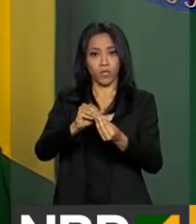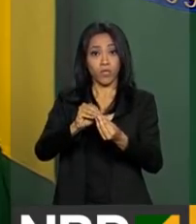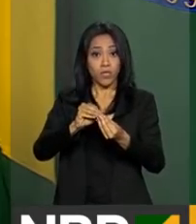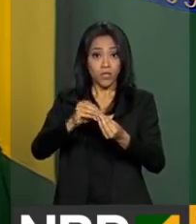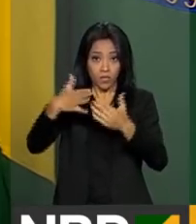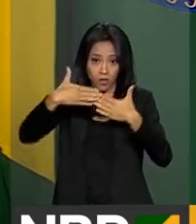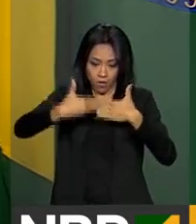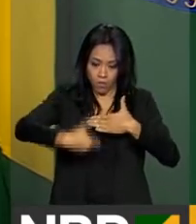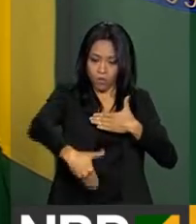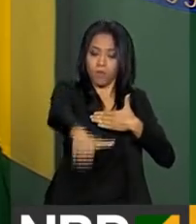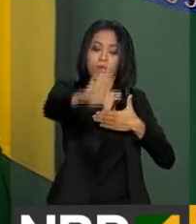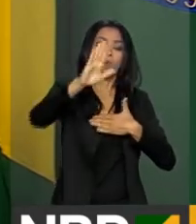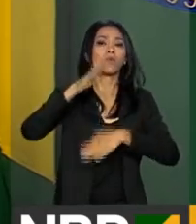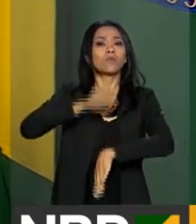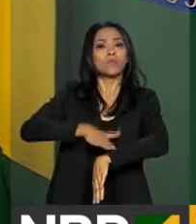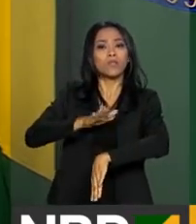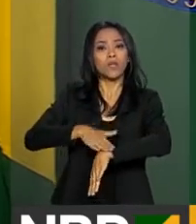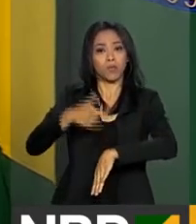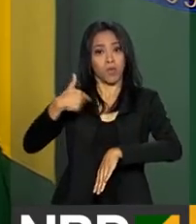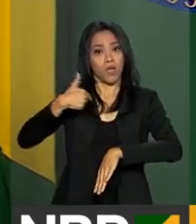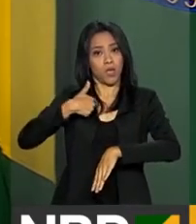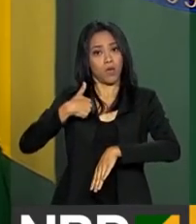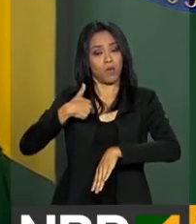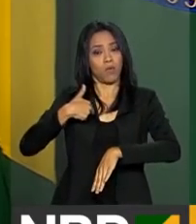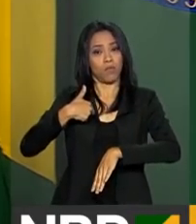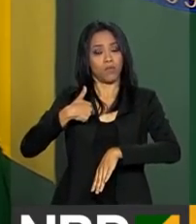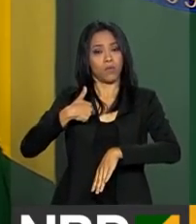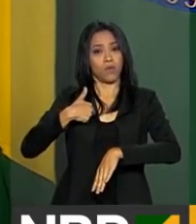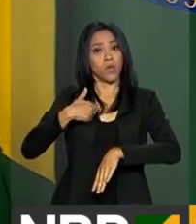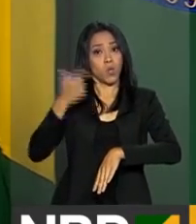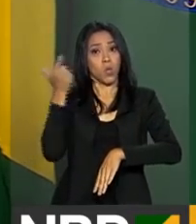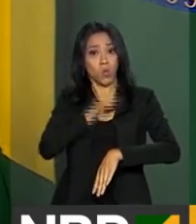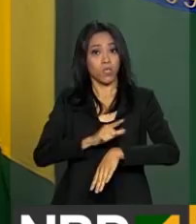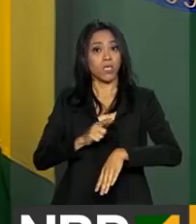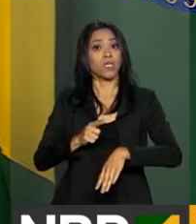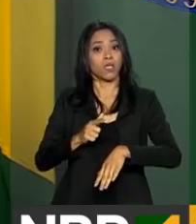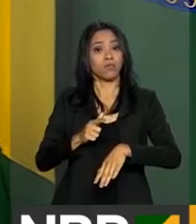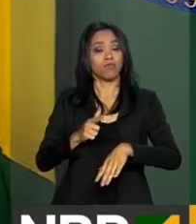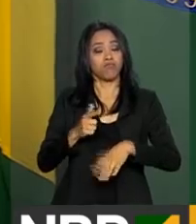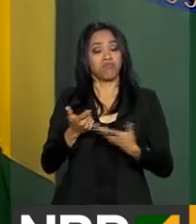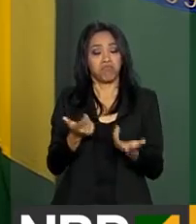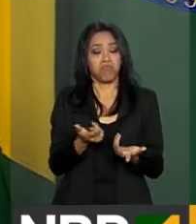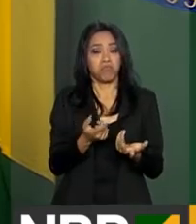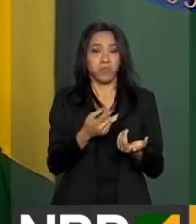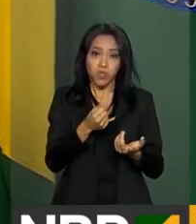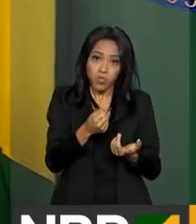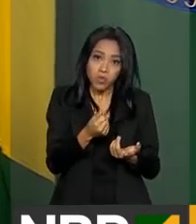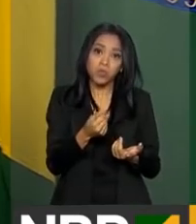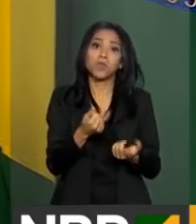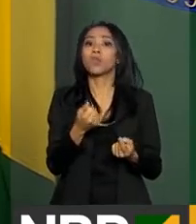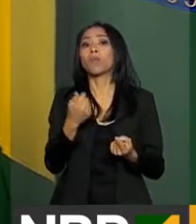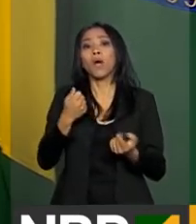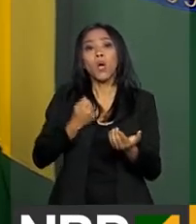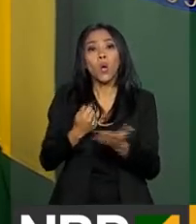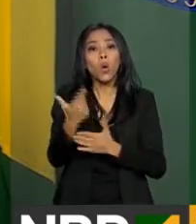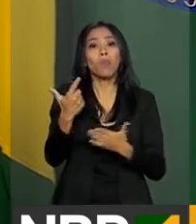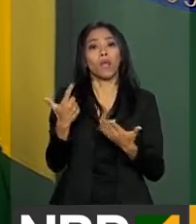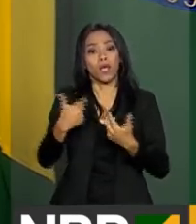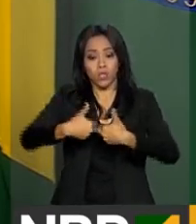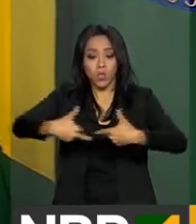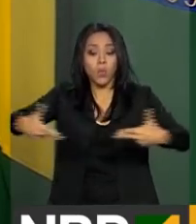longo do tempo eu obtive recursos suficientes para comprar os imóveis que